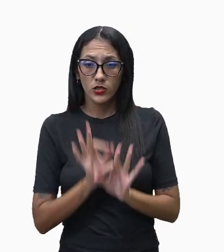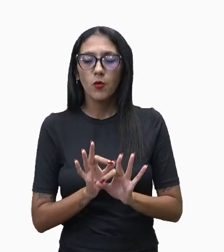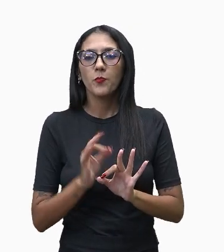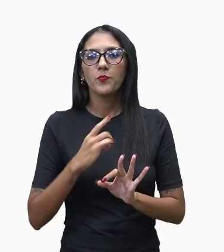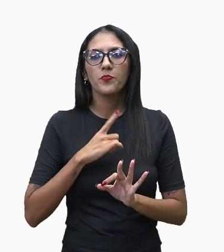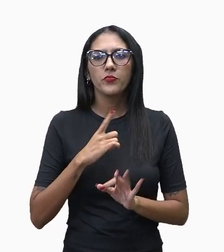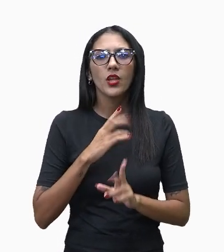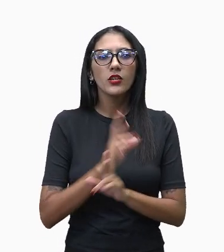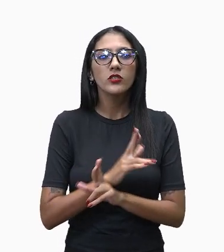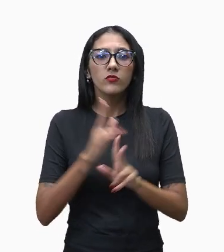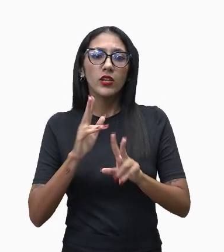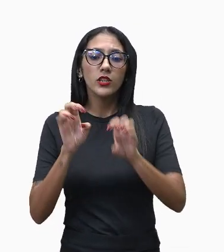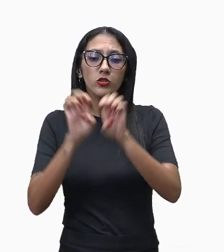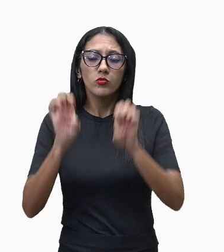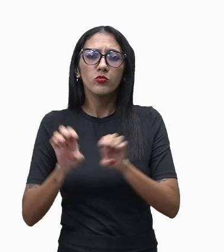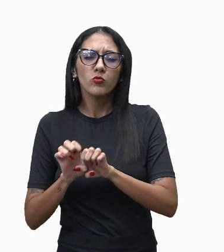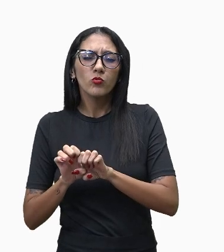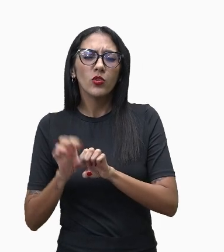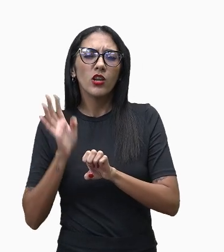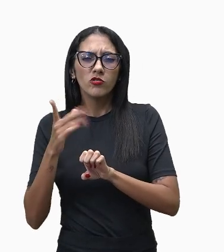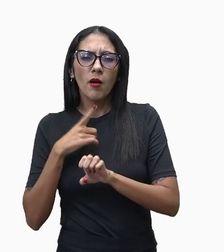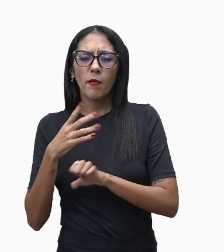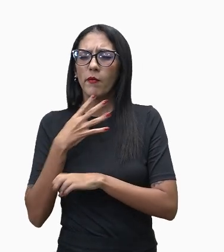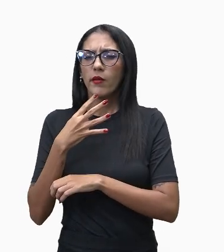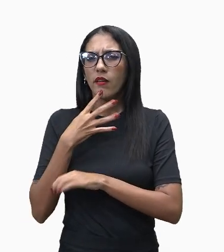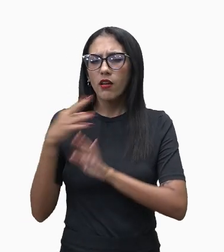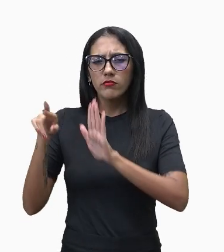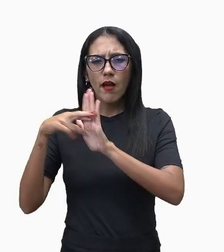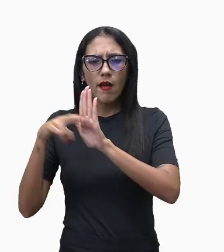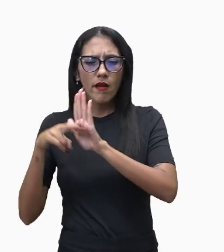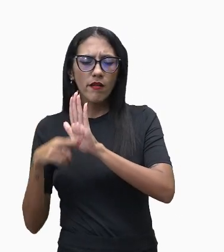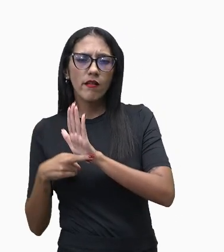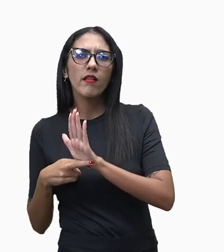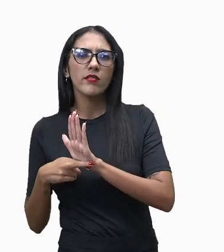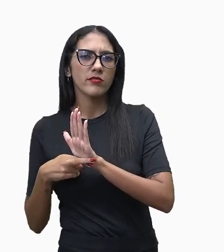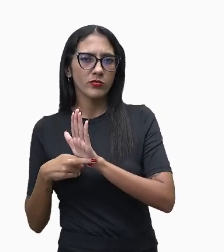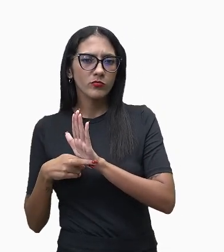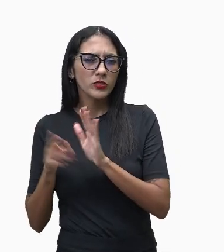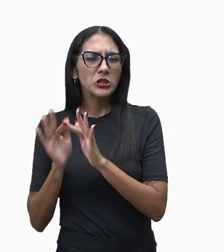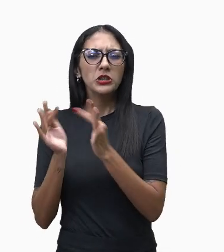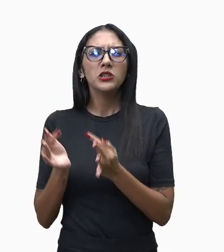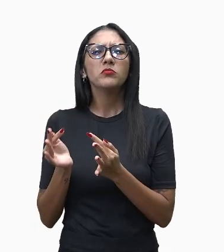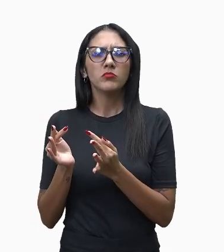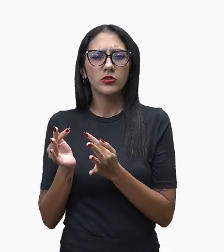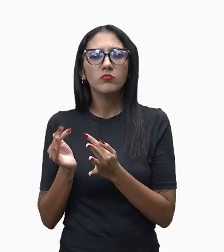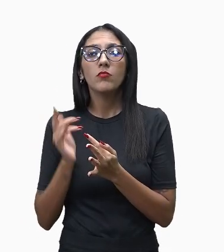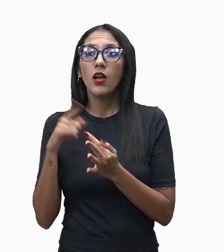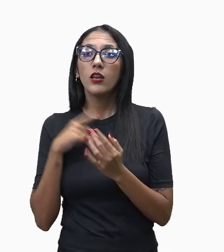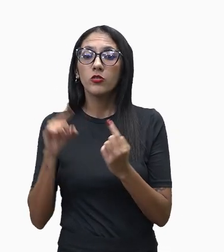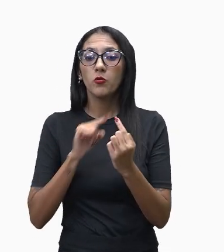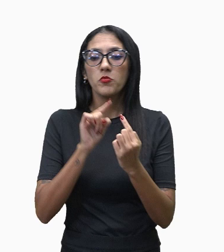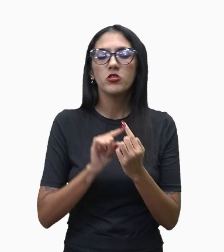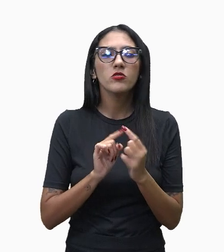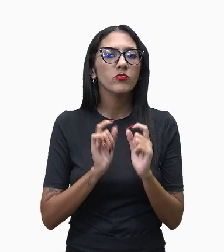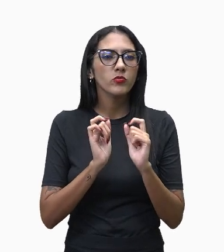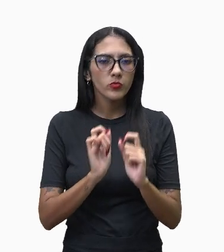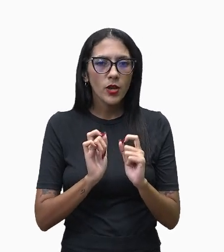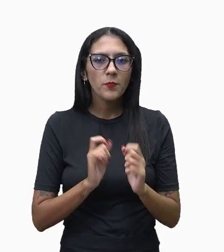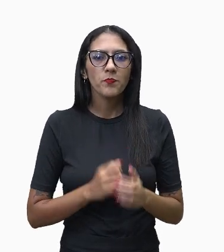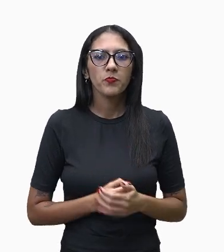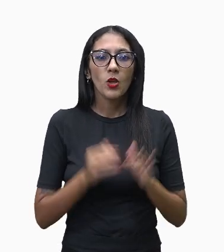afastam das estruturas regulares ou comuns e que visam transmitir à frase